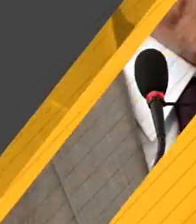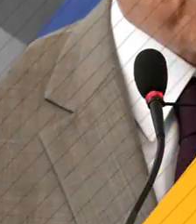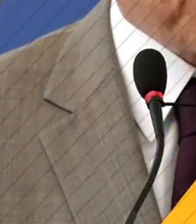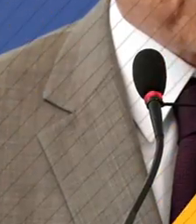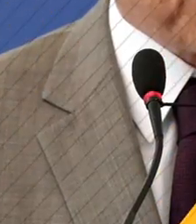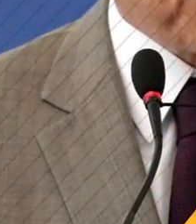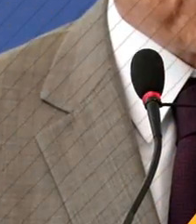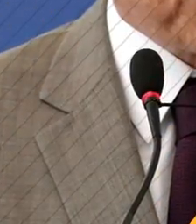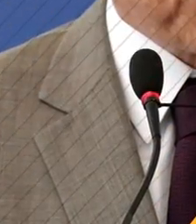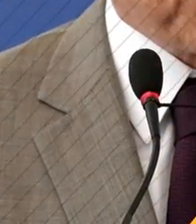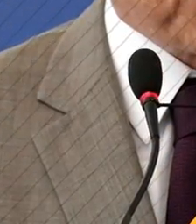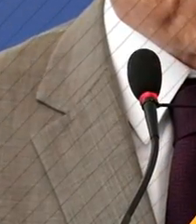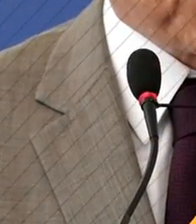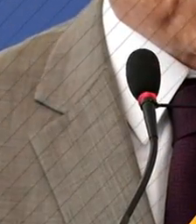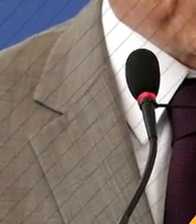Legenda Zanotto